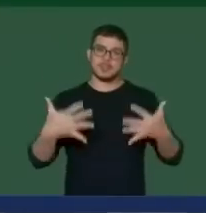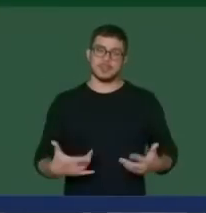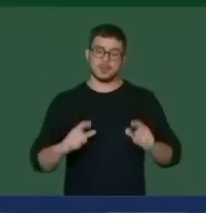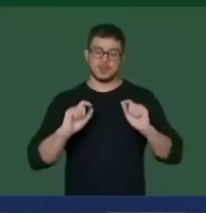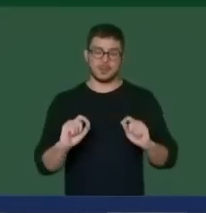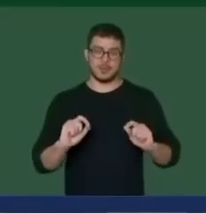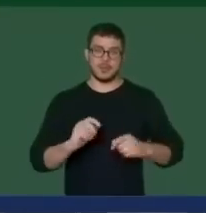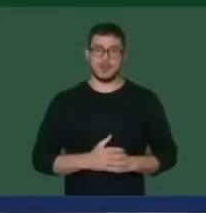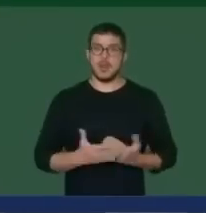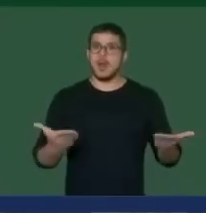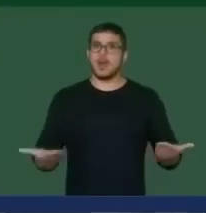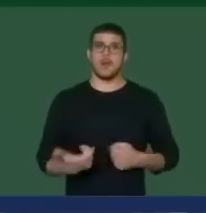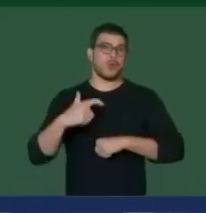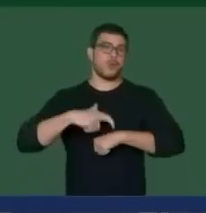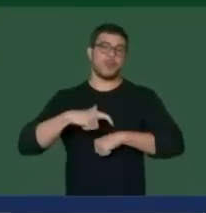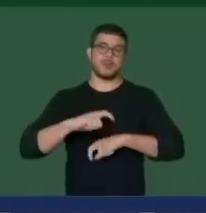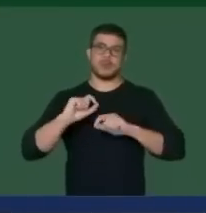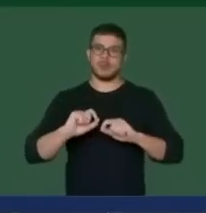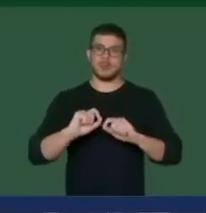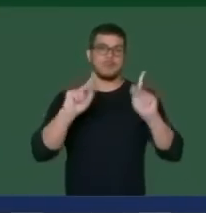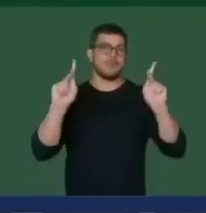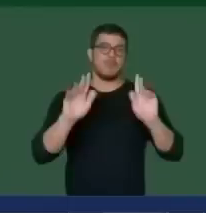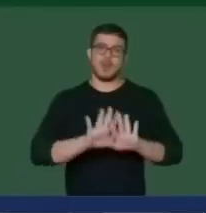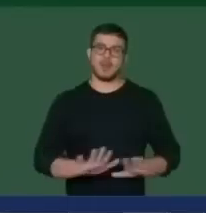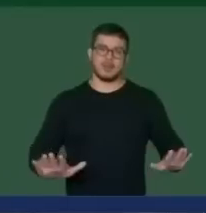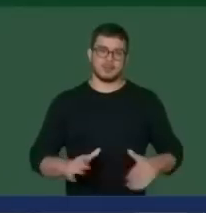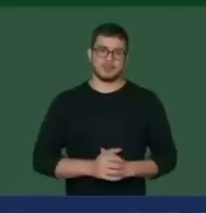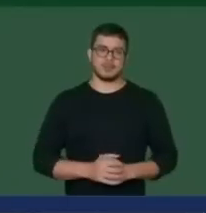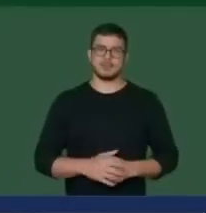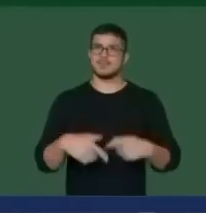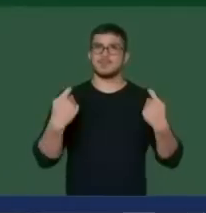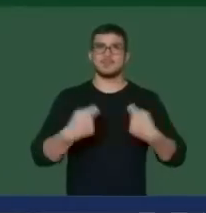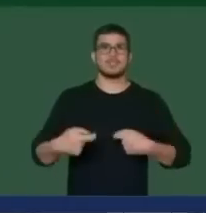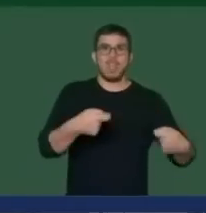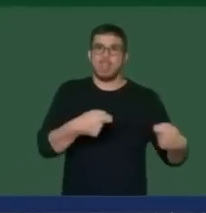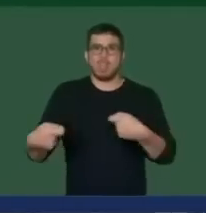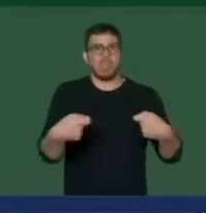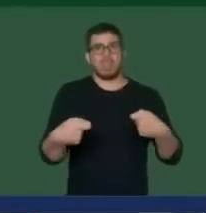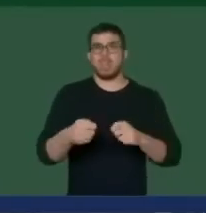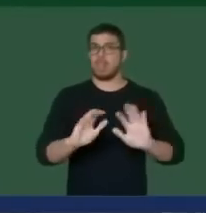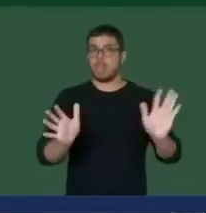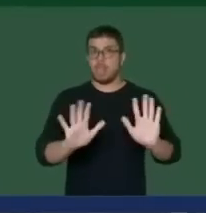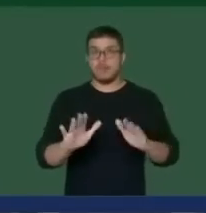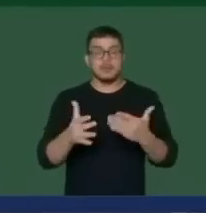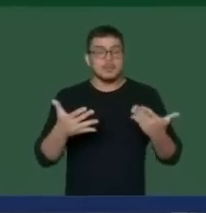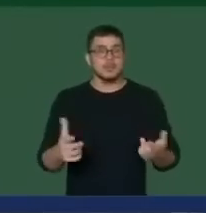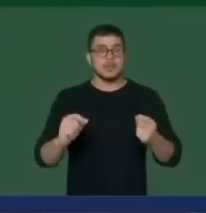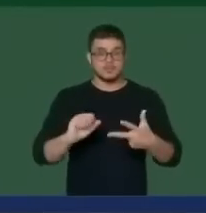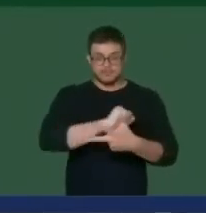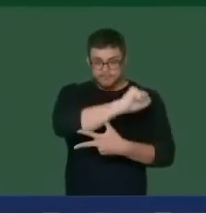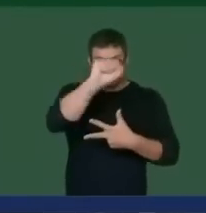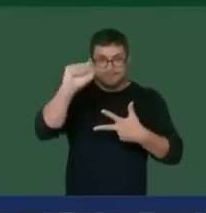reafirmo: é hora de desinflamar o Brasil, distensionar as relações e os poderes da República,